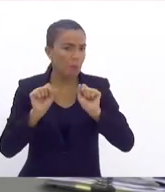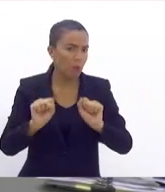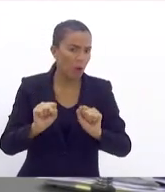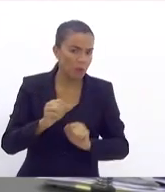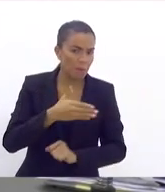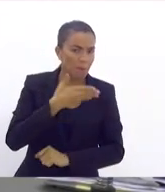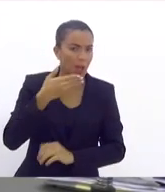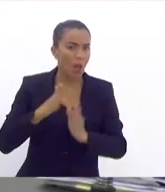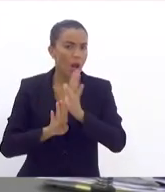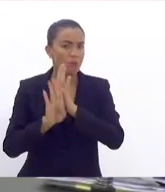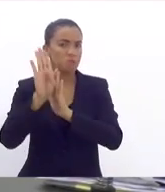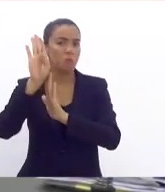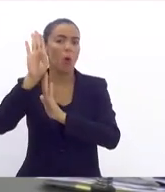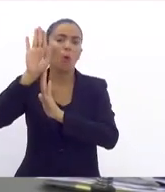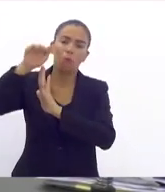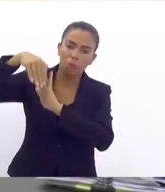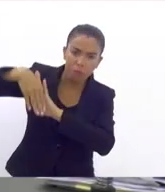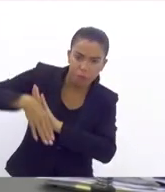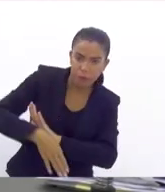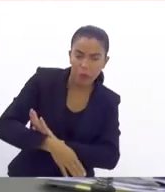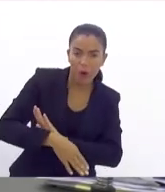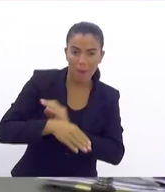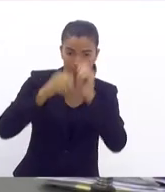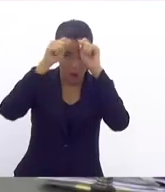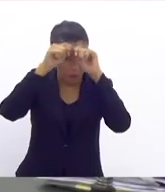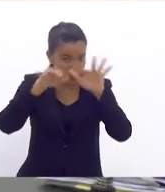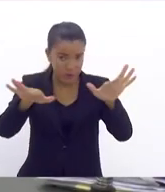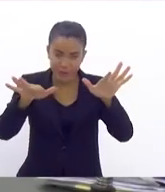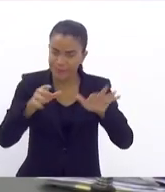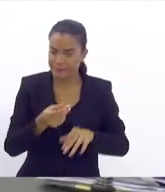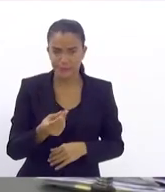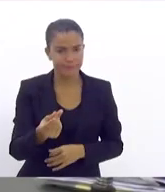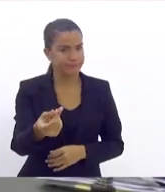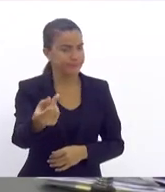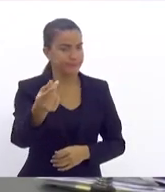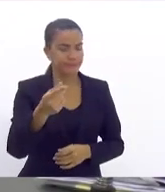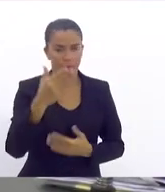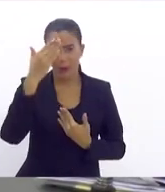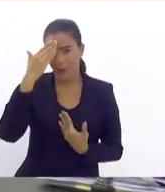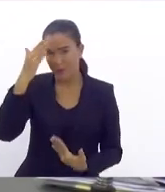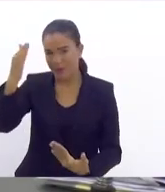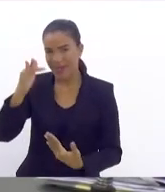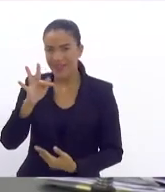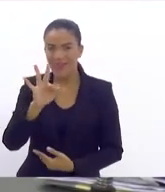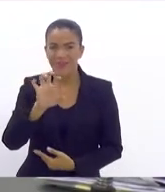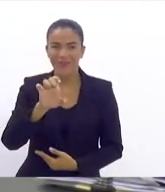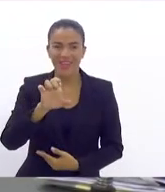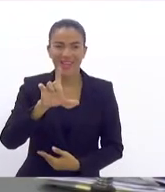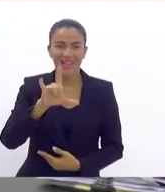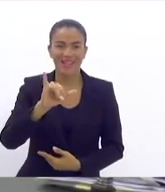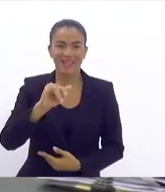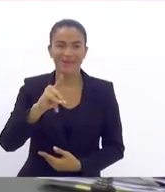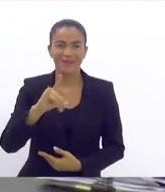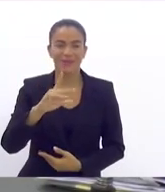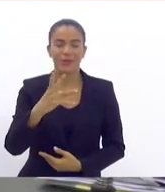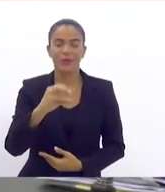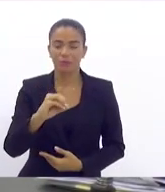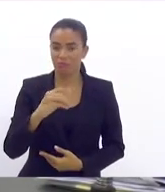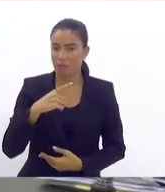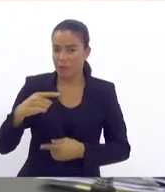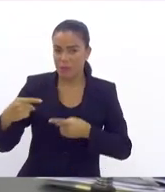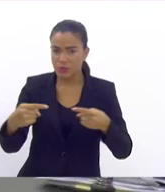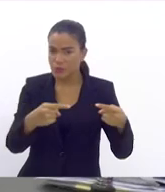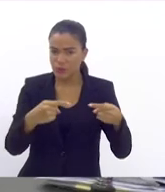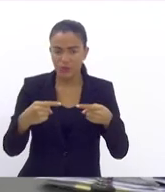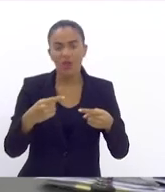piorar. Mas ele, autista, ele sempre vai ser. Obrigado, Filipinho. Para discutir... Eu